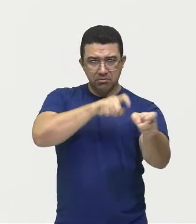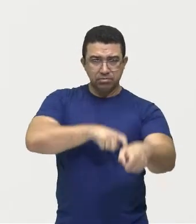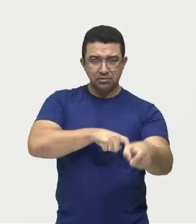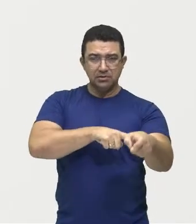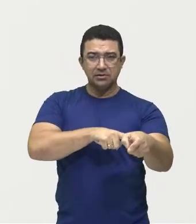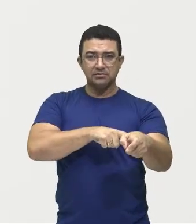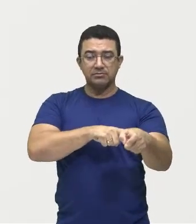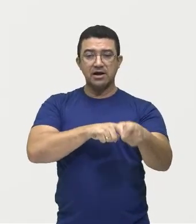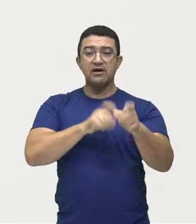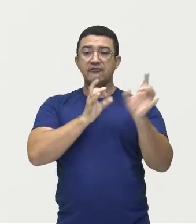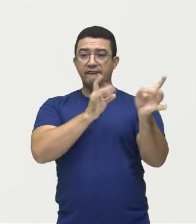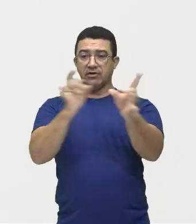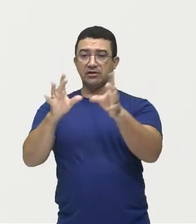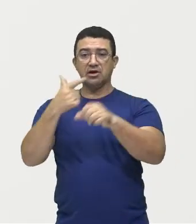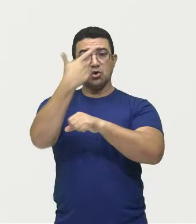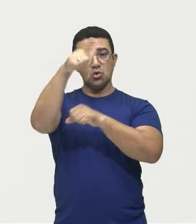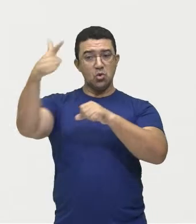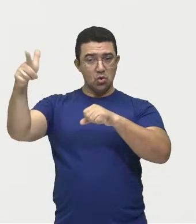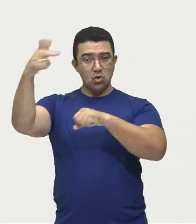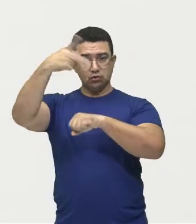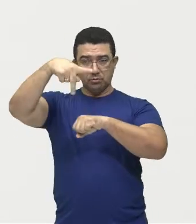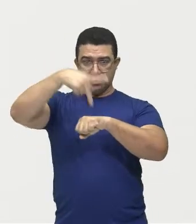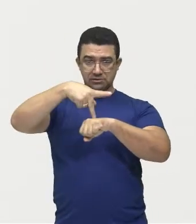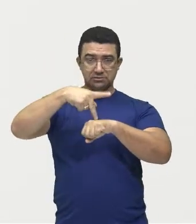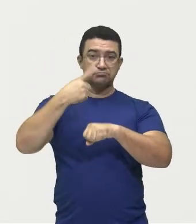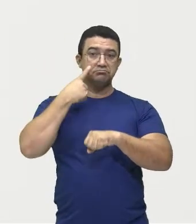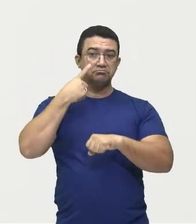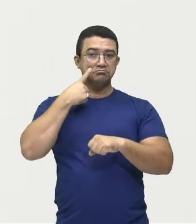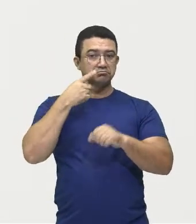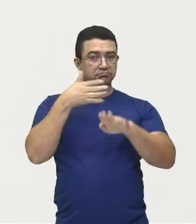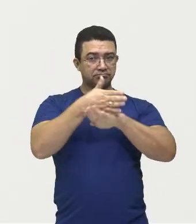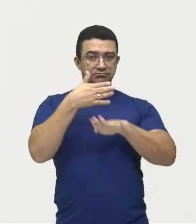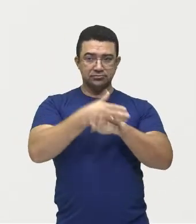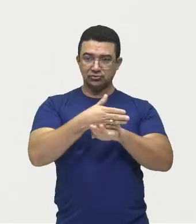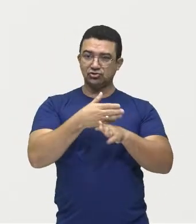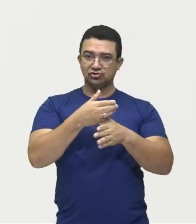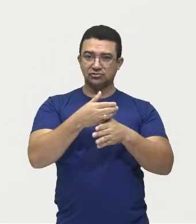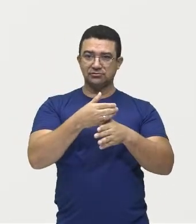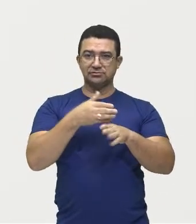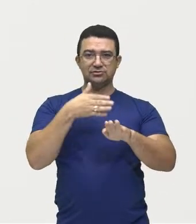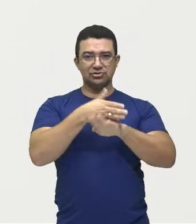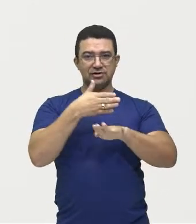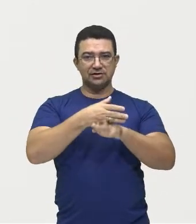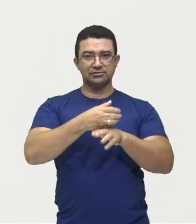para exportação? Vamos ver o que vocês estão respondendo para a gente no chat.